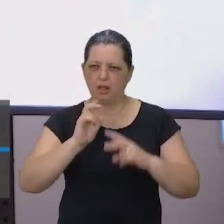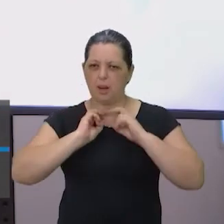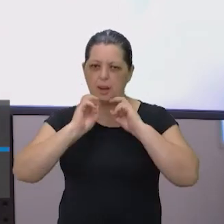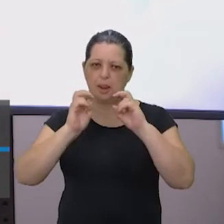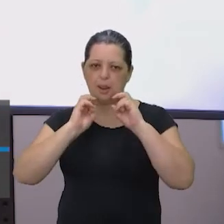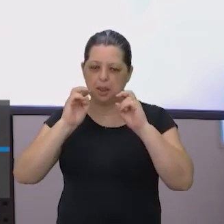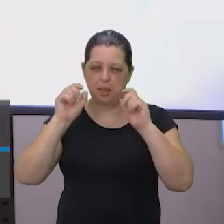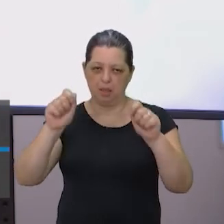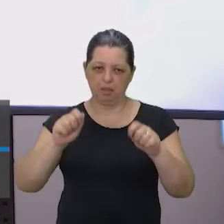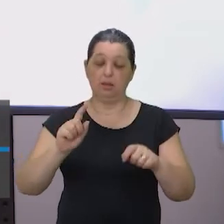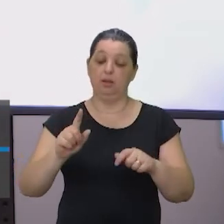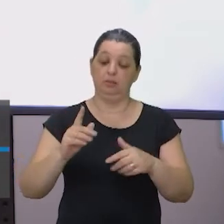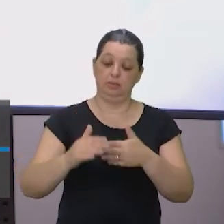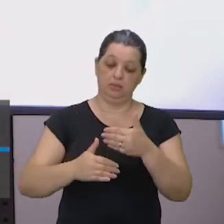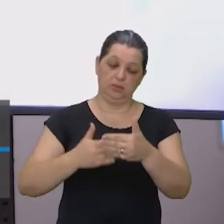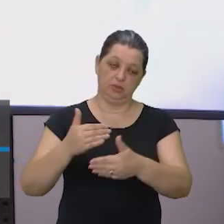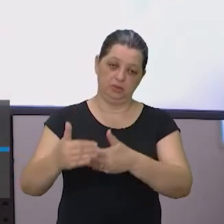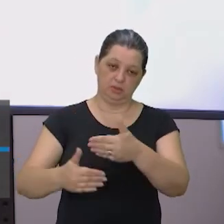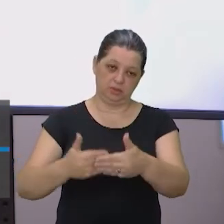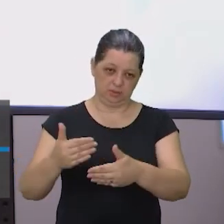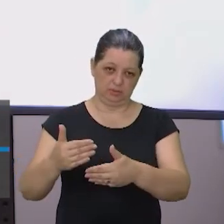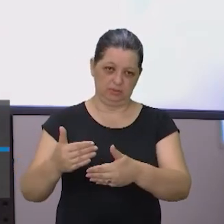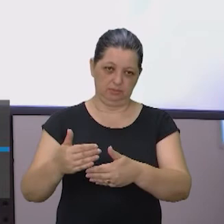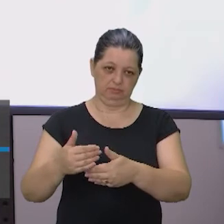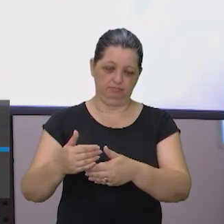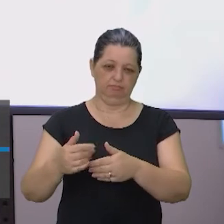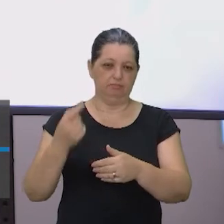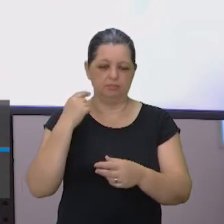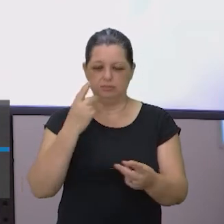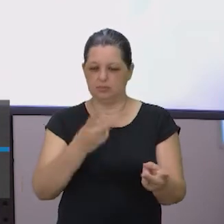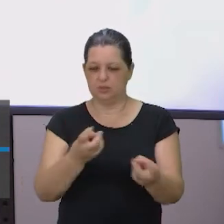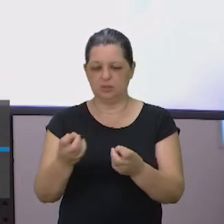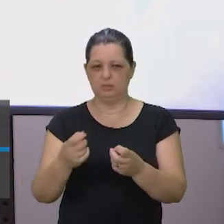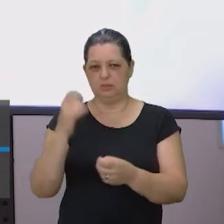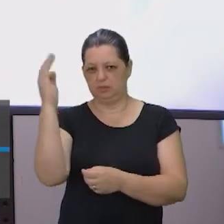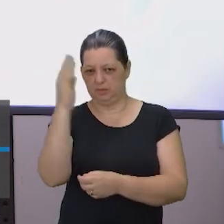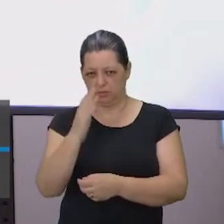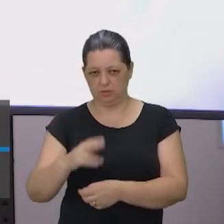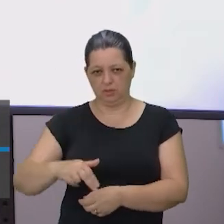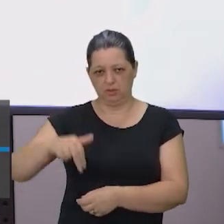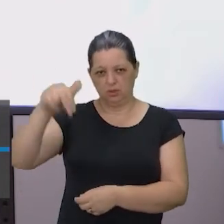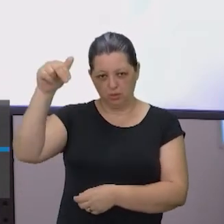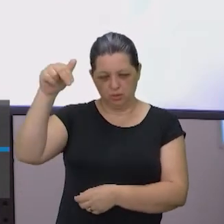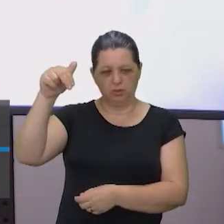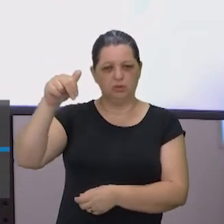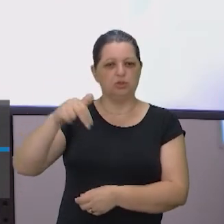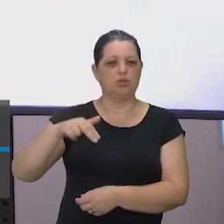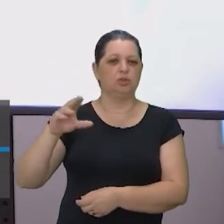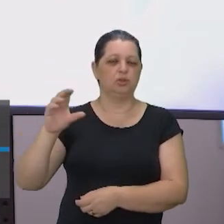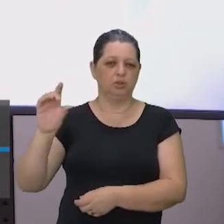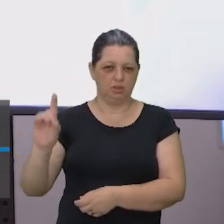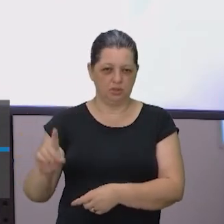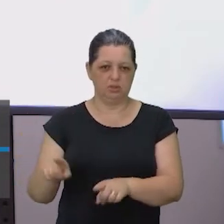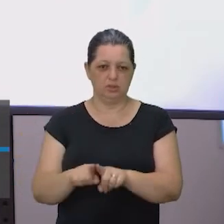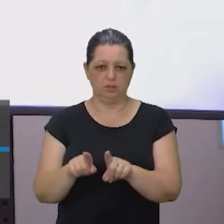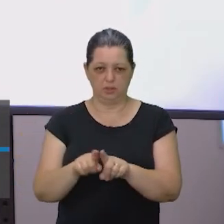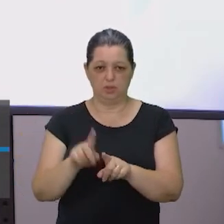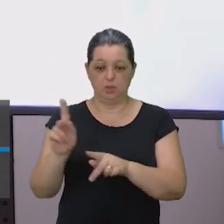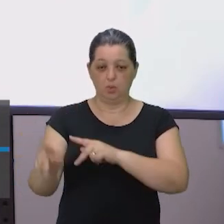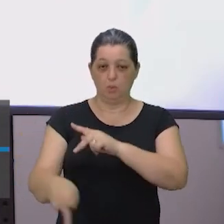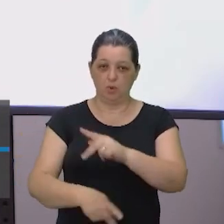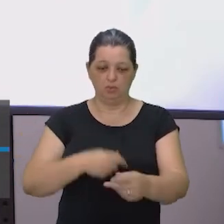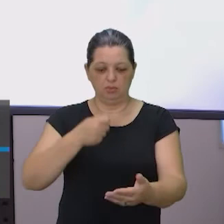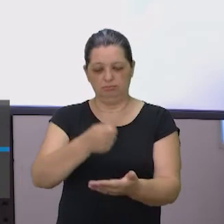um processo. E quando a gente olha para o Brasil, por exemplo, no Norte e no Nordeste, o povo se engajou